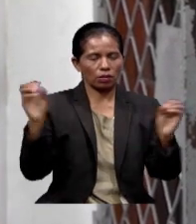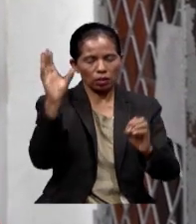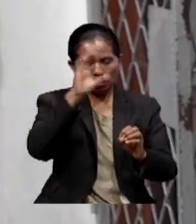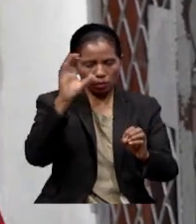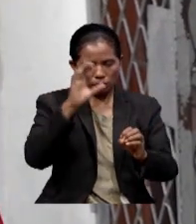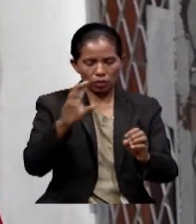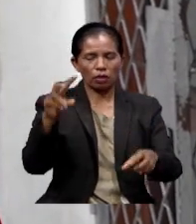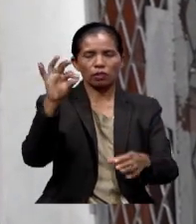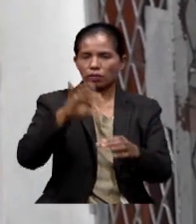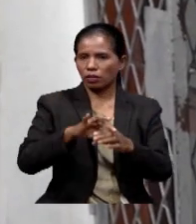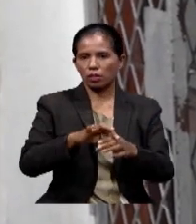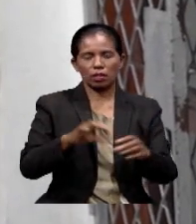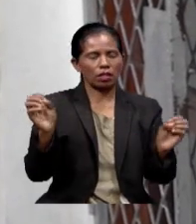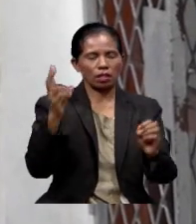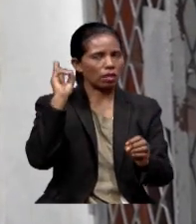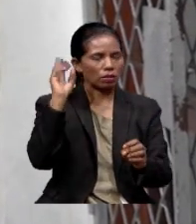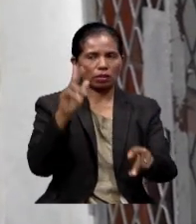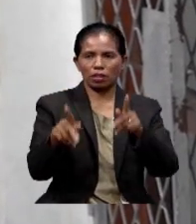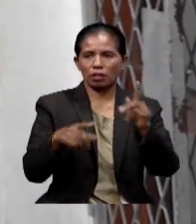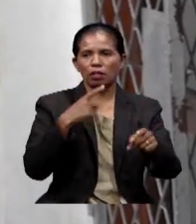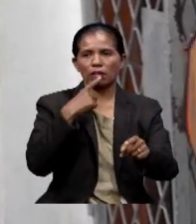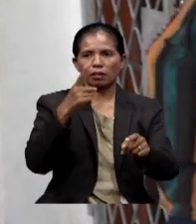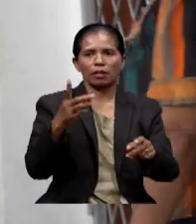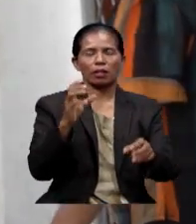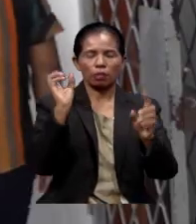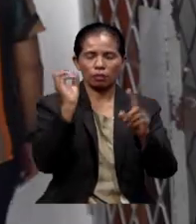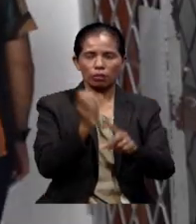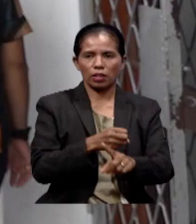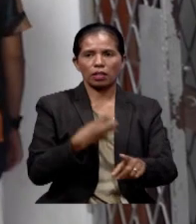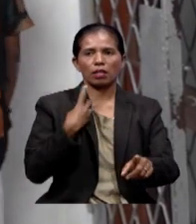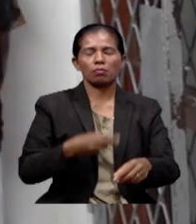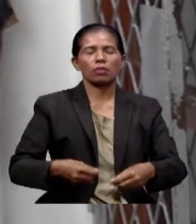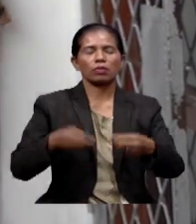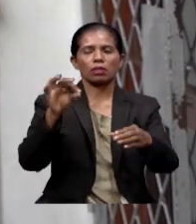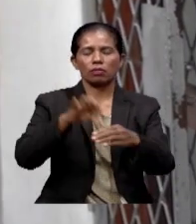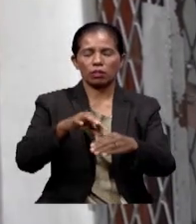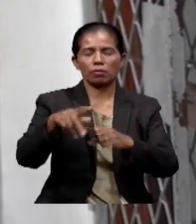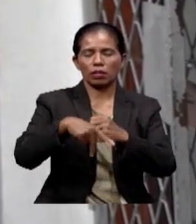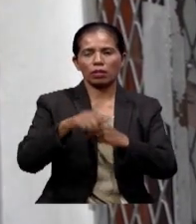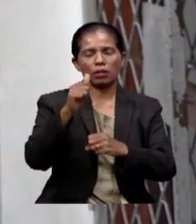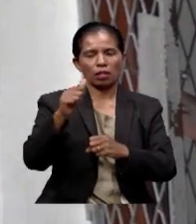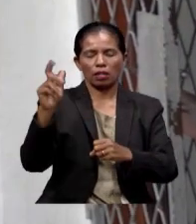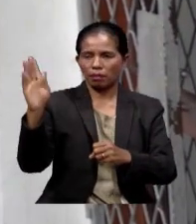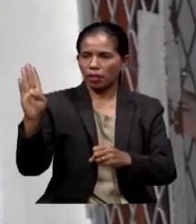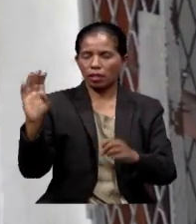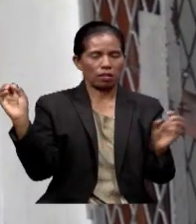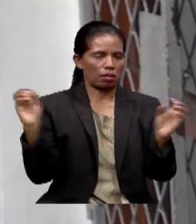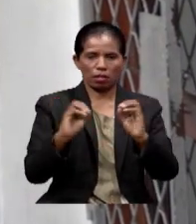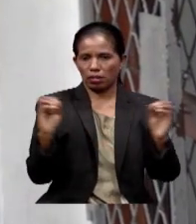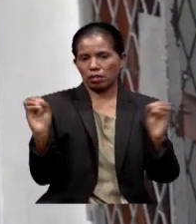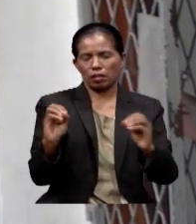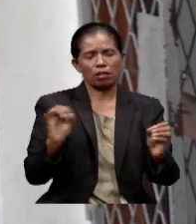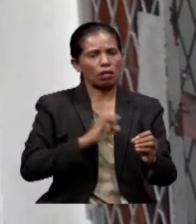la los. La tene wala rona tang ema da to obriga ami den kata ka to votos ba partido a ka bene ne ne ne la. Durante ne ne